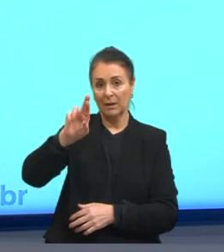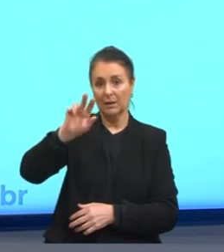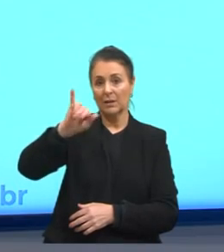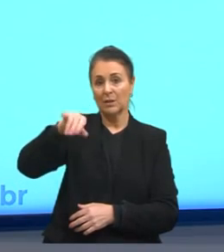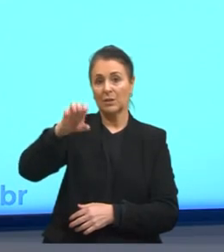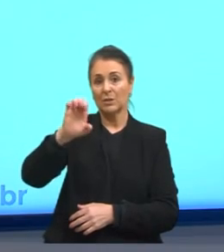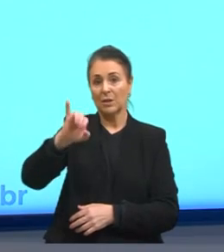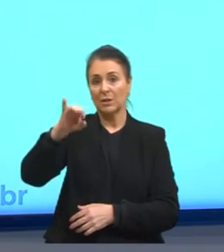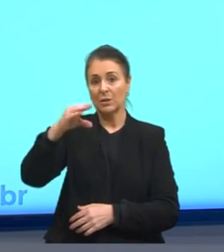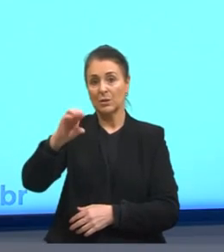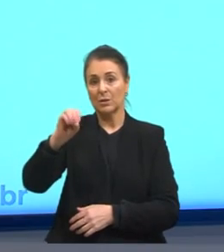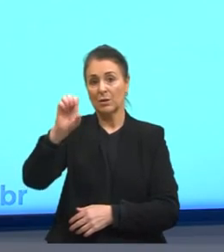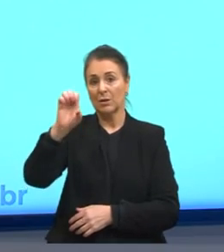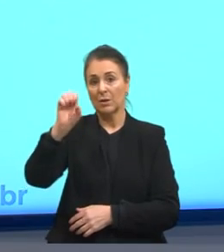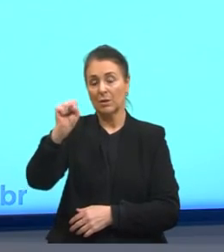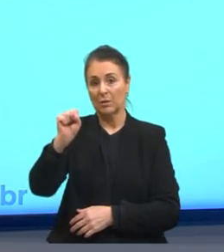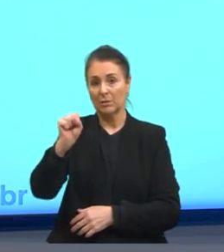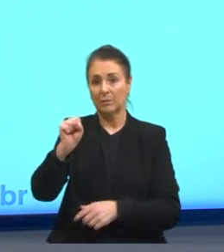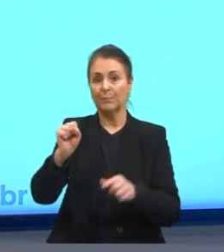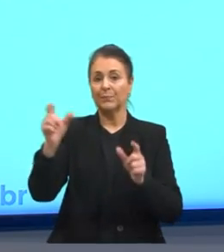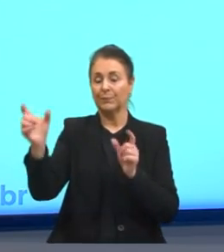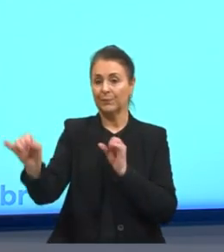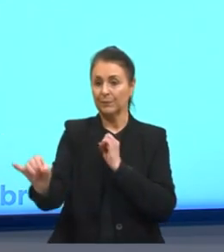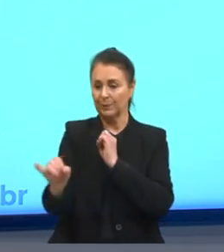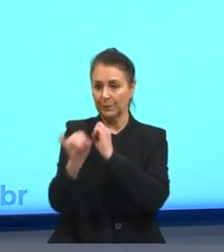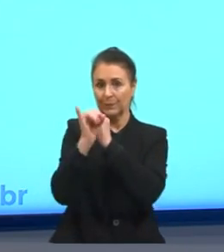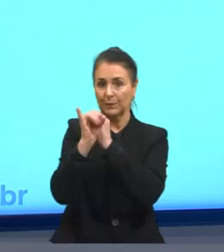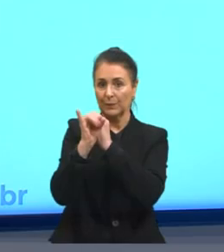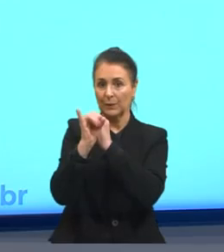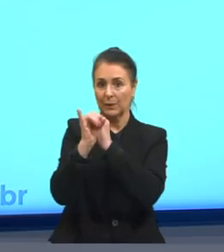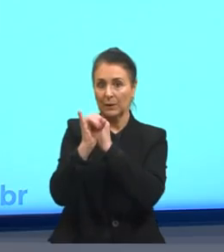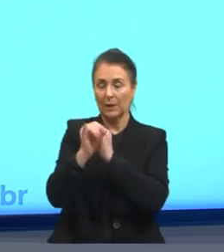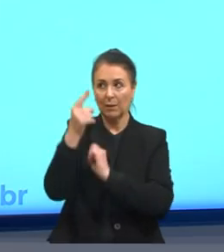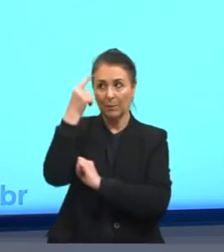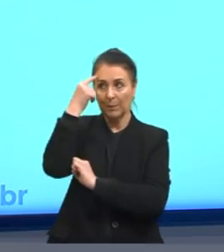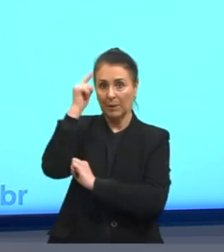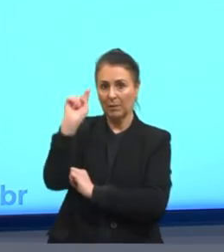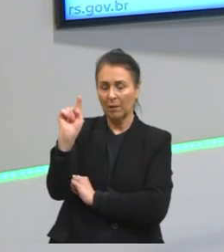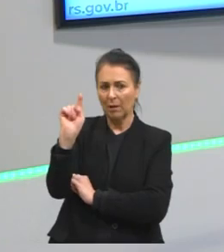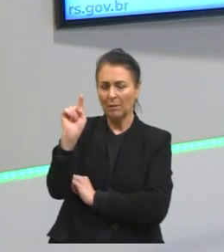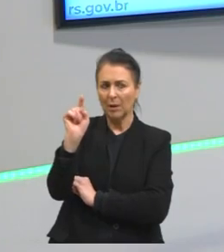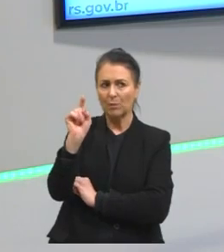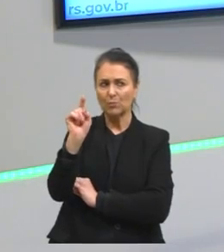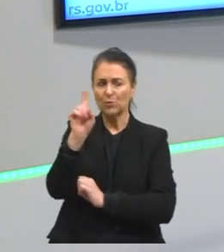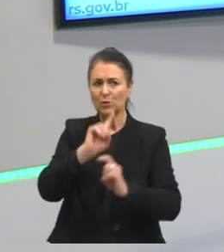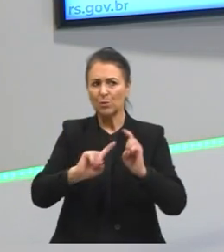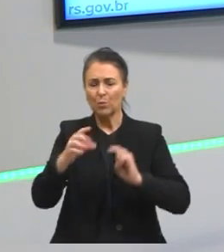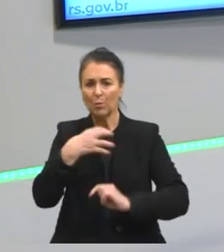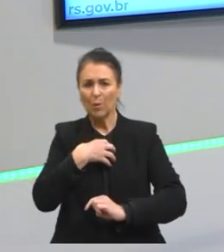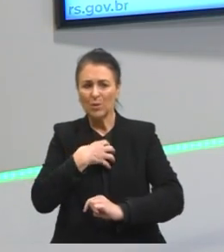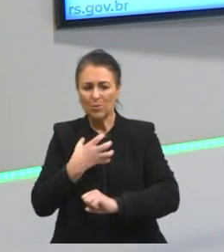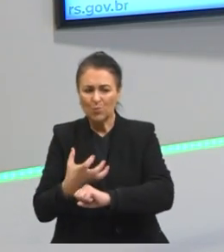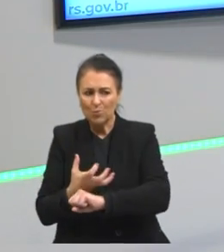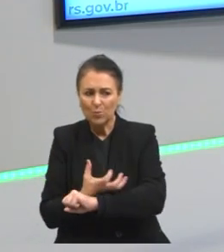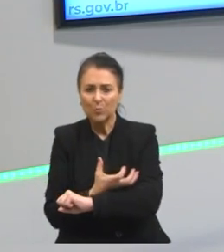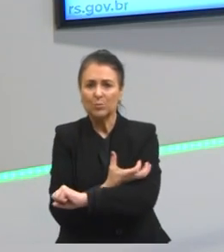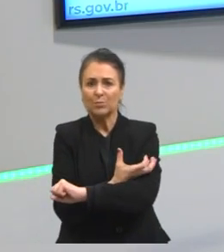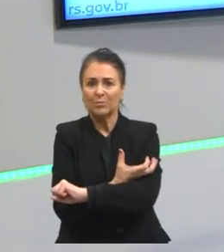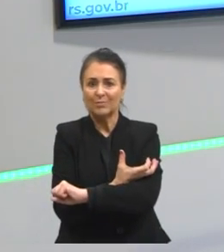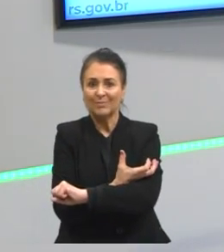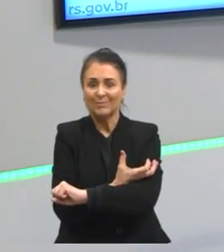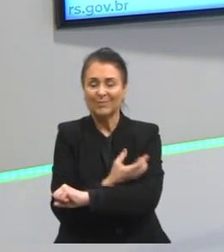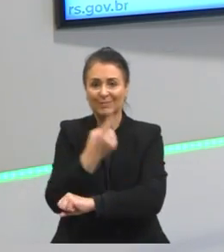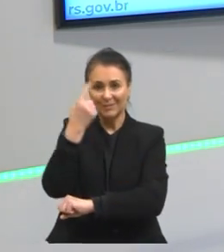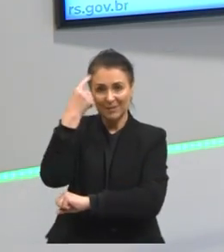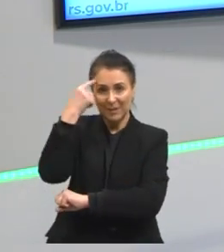classe gramatical de palavras invariáveis, que vão dar uma ideia sobre um estado emotivo. Ou seja, elas vão dar